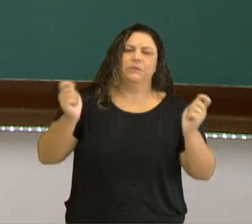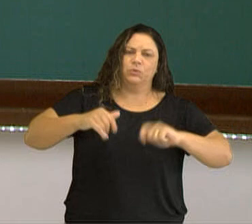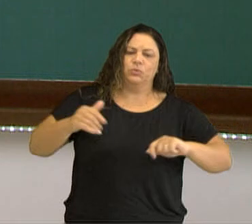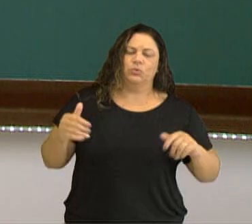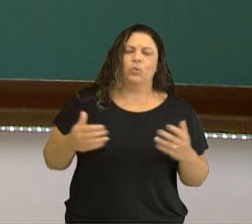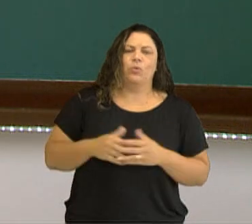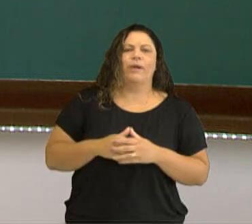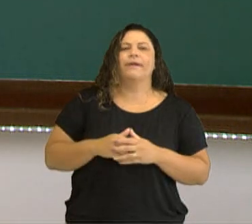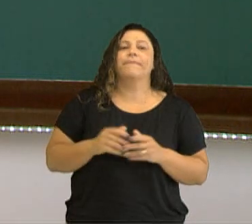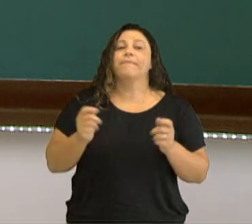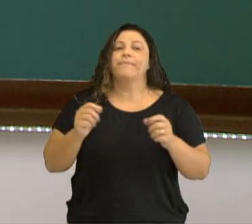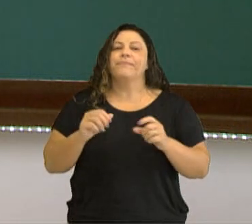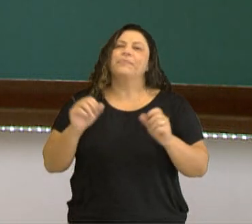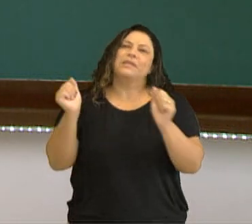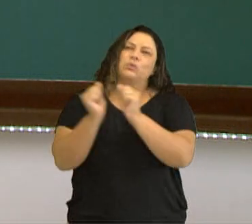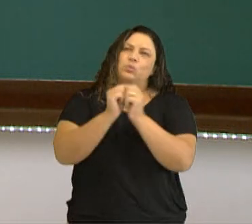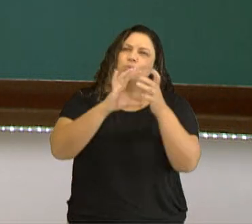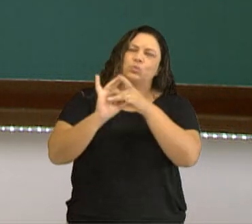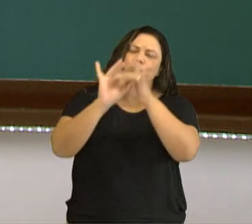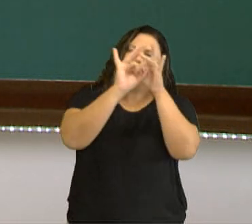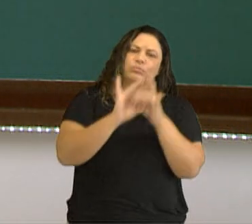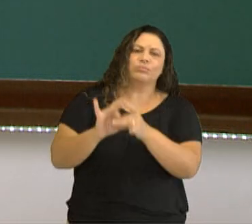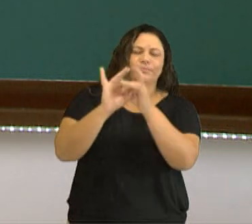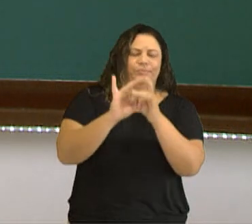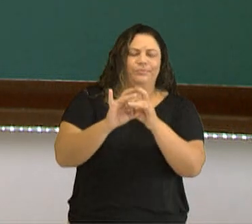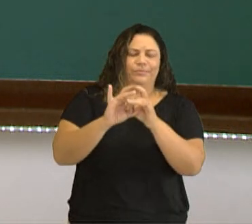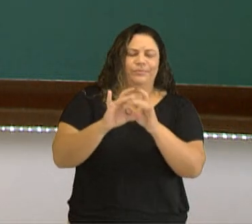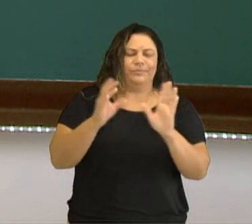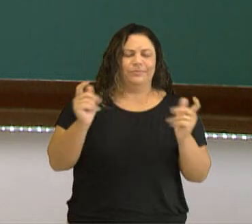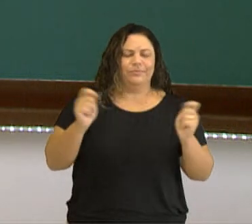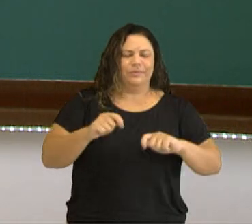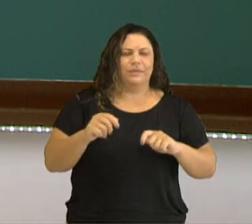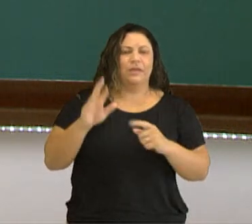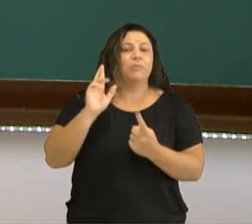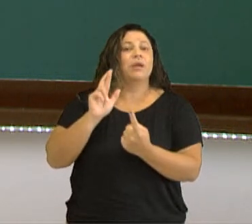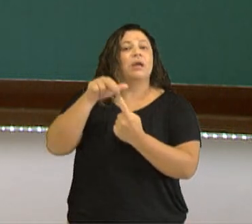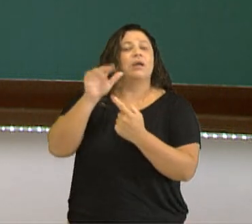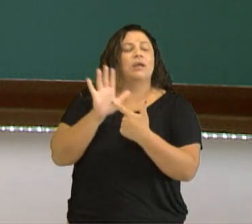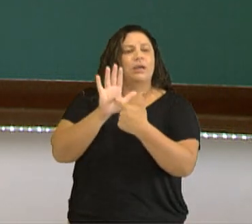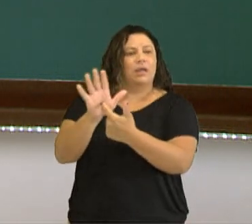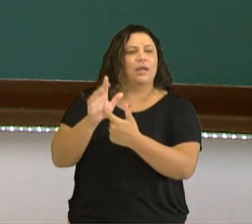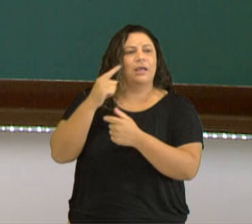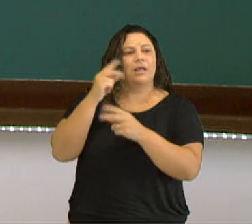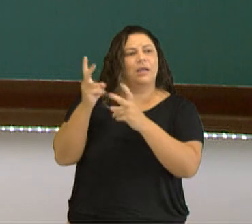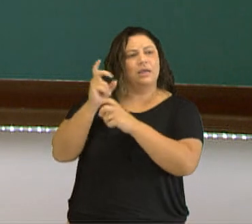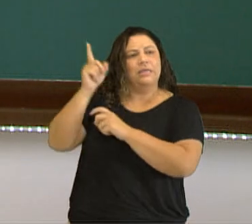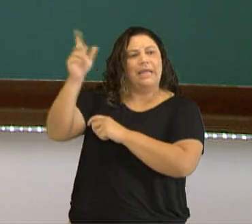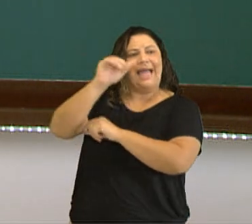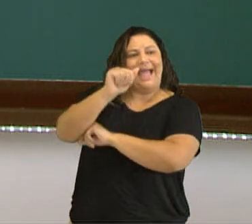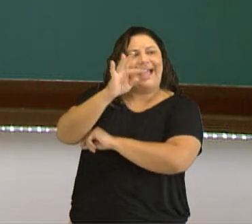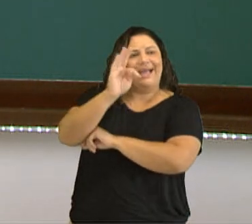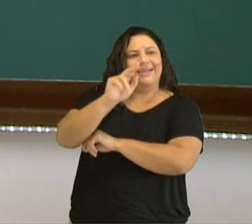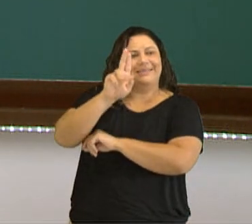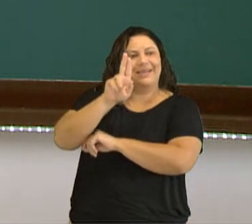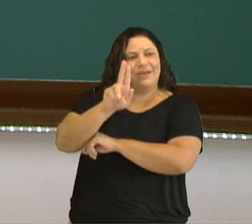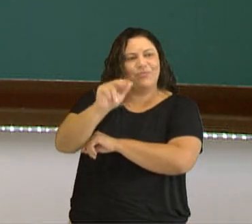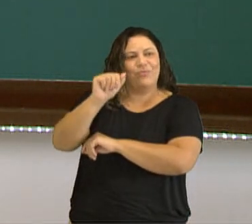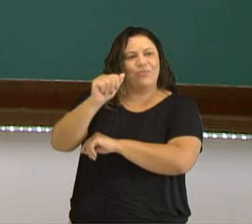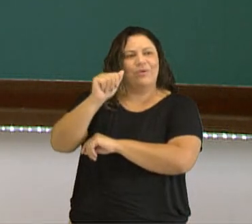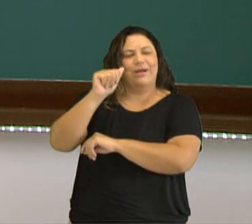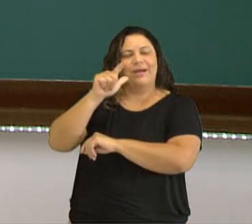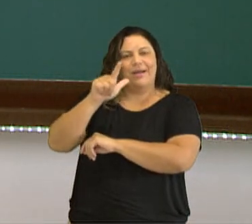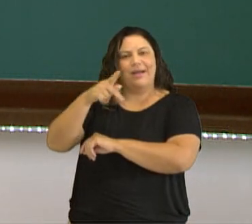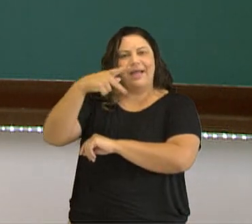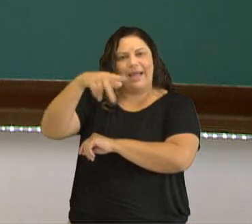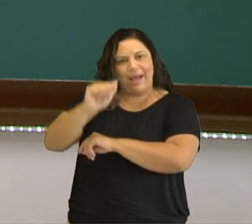parte da civilização Inca. Trago aqui uma representação do Atahualpa, 13º Inca de Cusco.